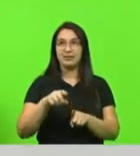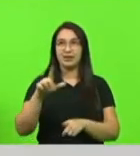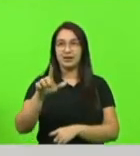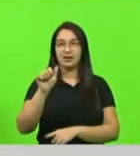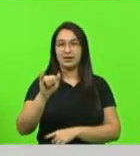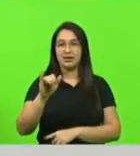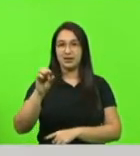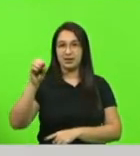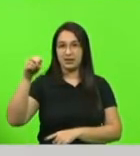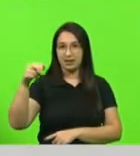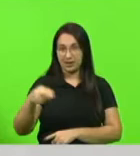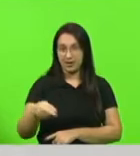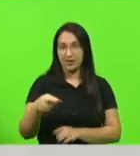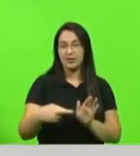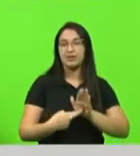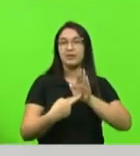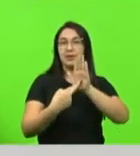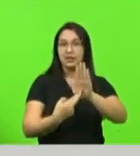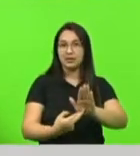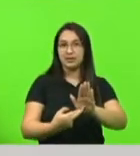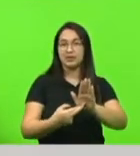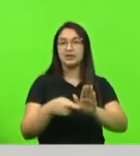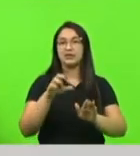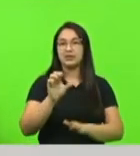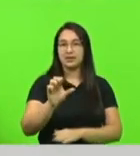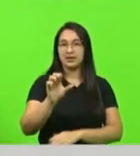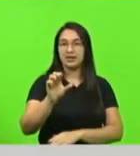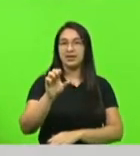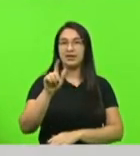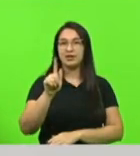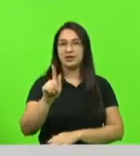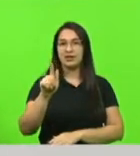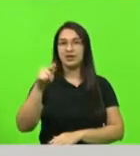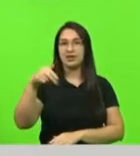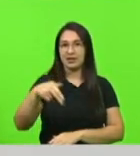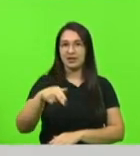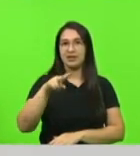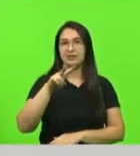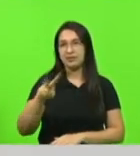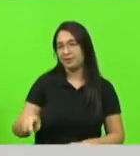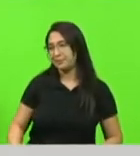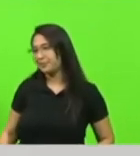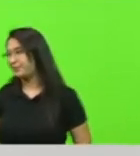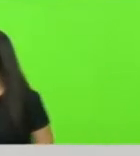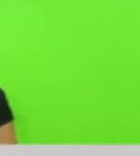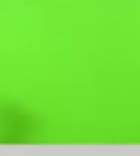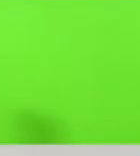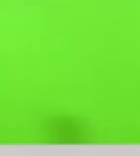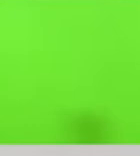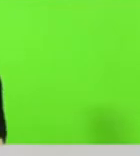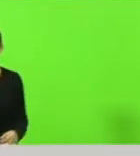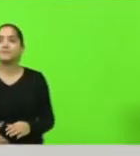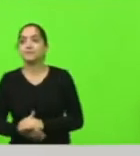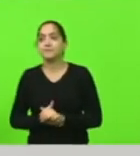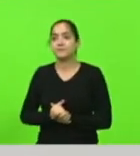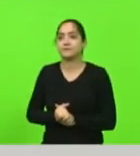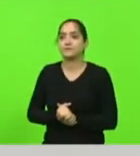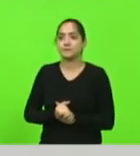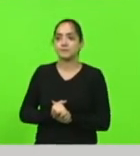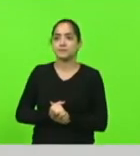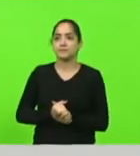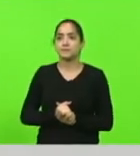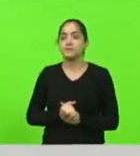Vopato, representante aqui da CGNV, ambos membros do Comitê Estadual do GNV aqui em Santa